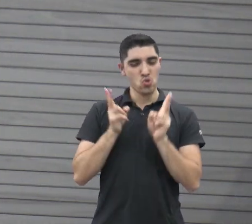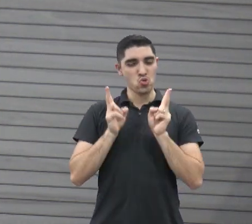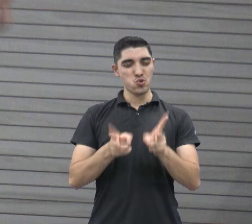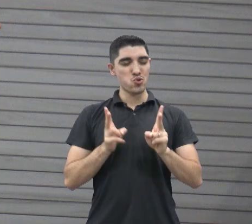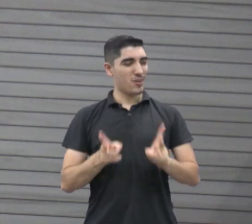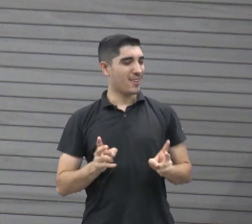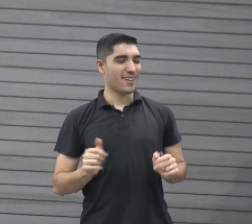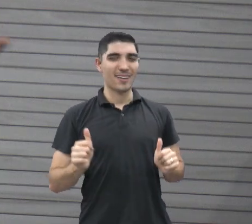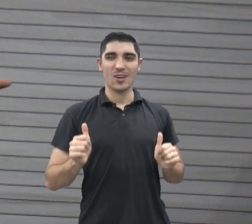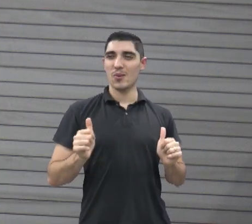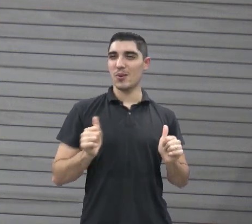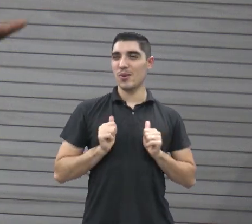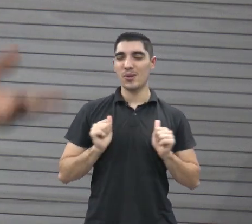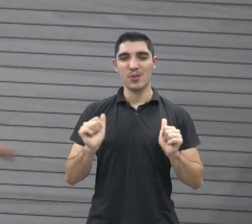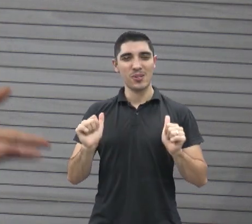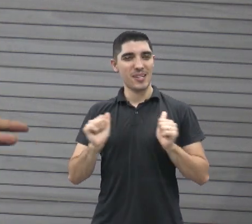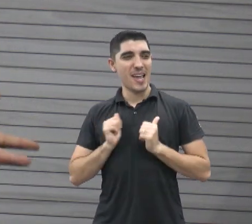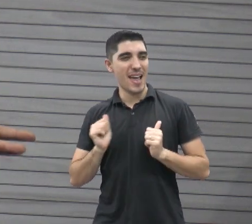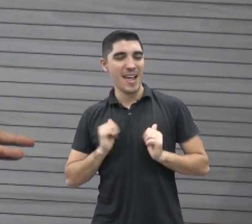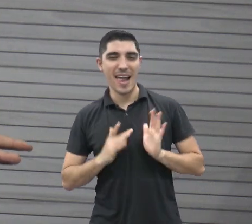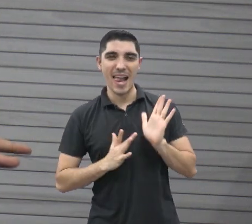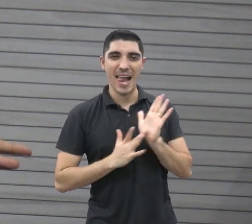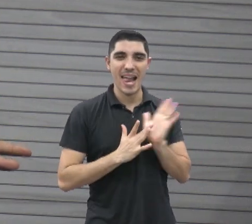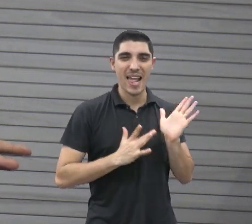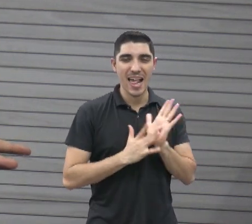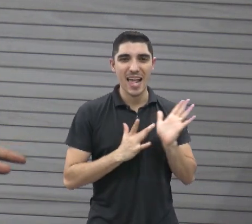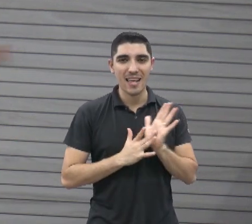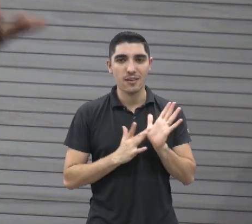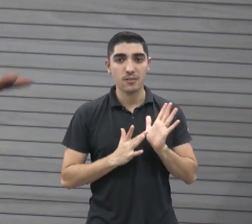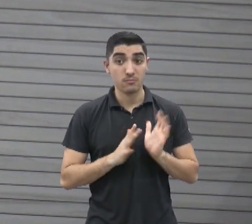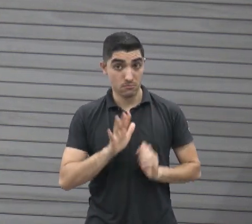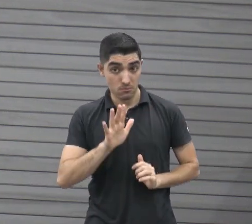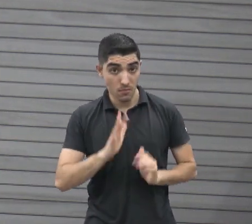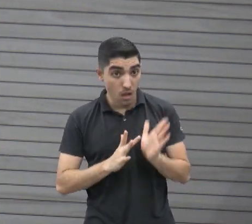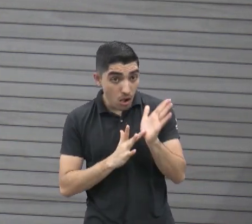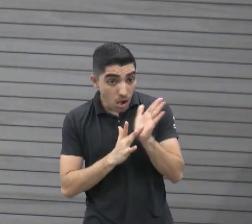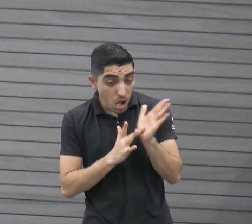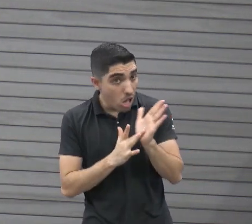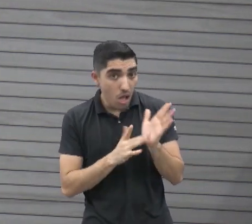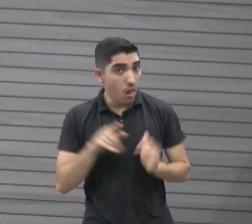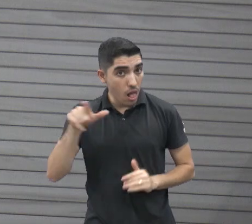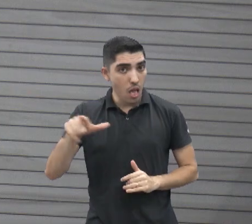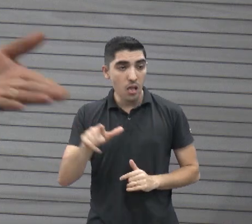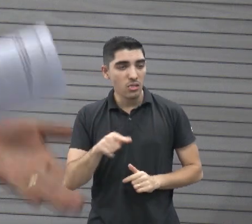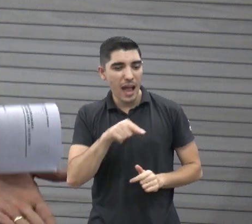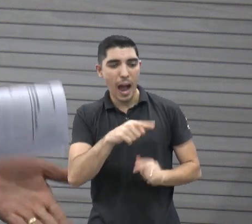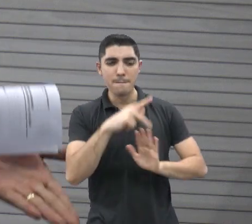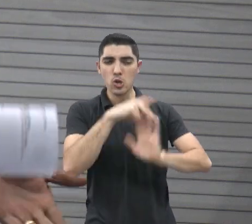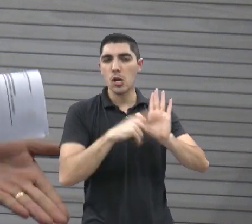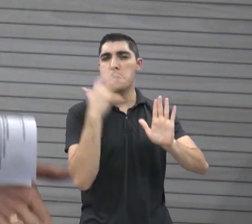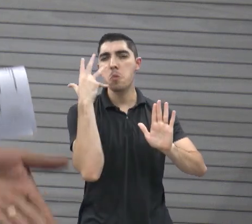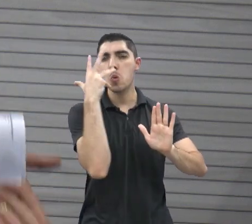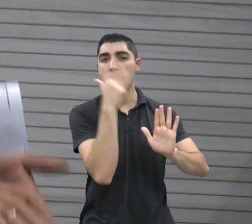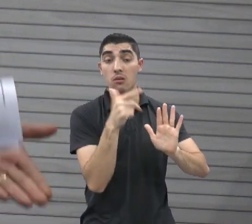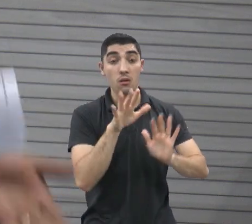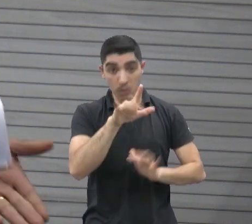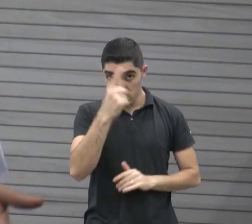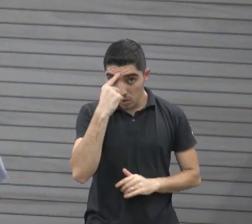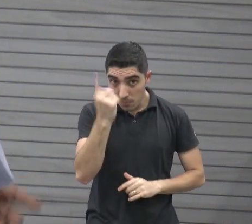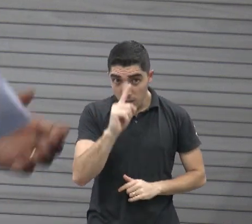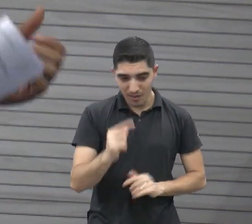O projeto de licitação é fantasioso. Inclusive, Vossa Excelência sabe que quando ele